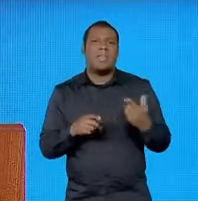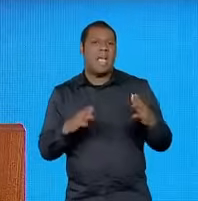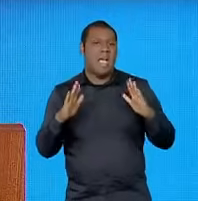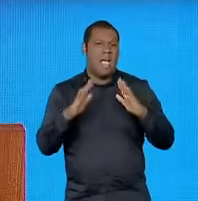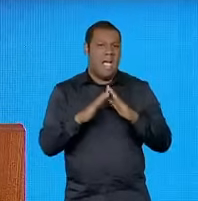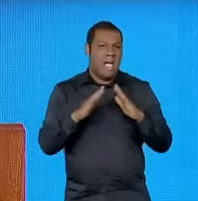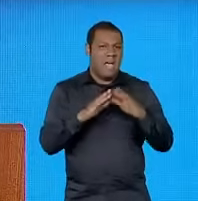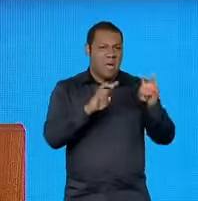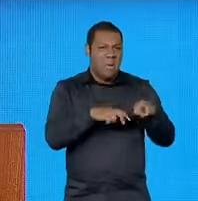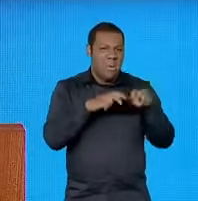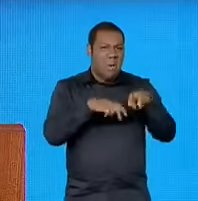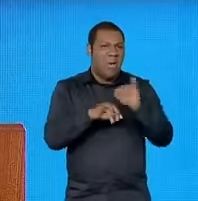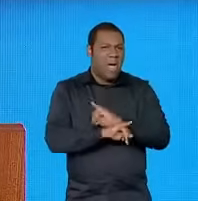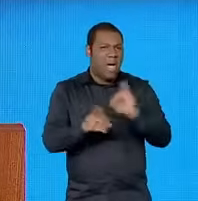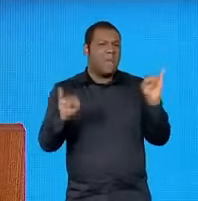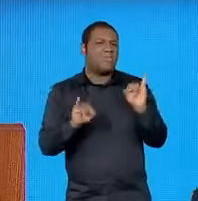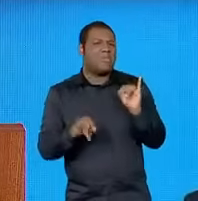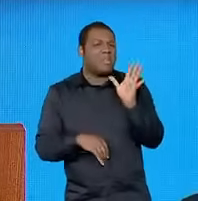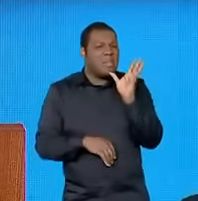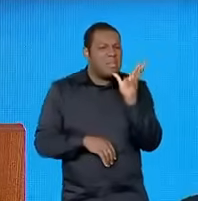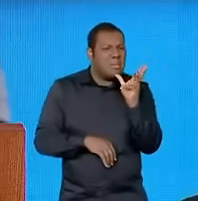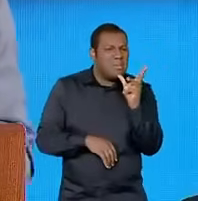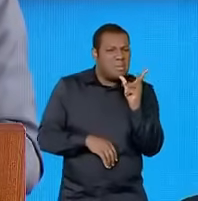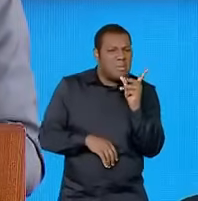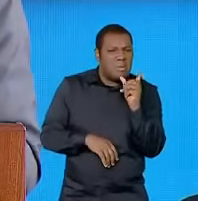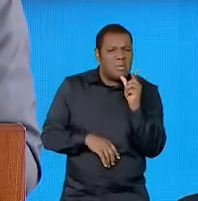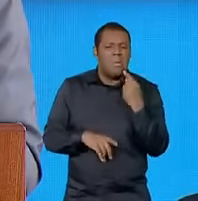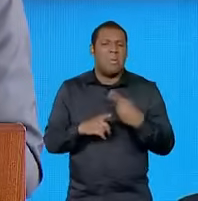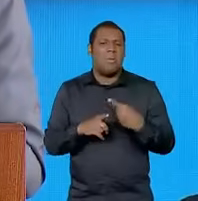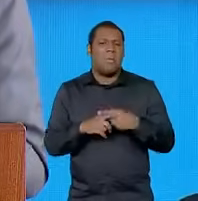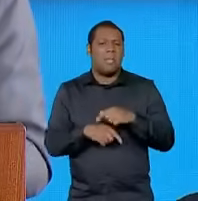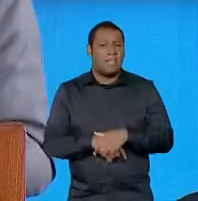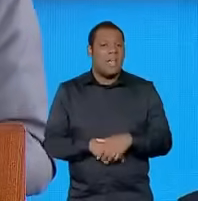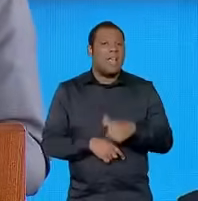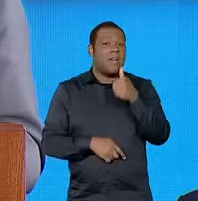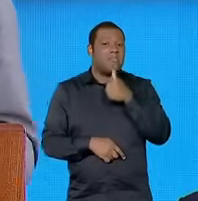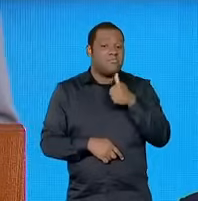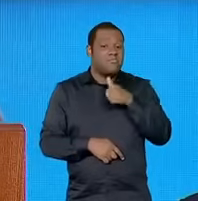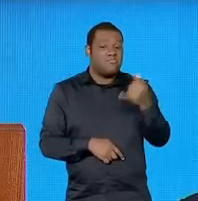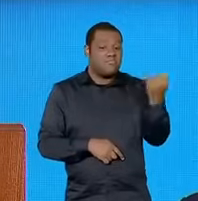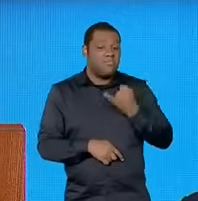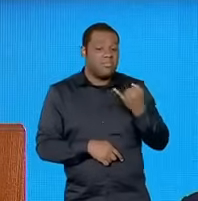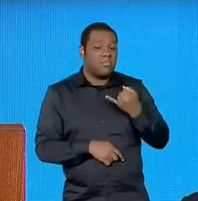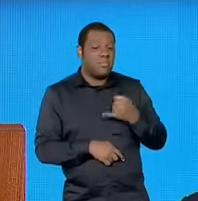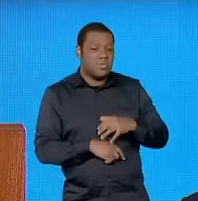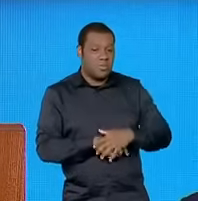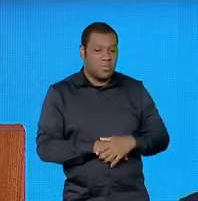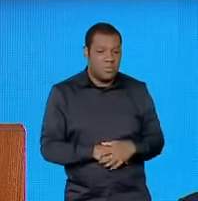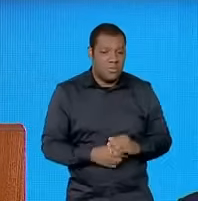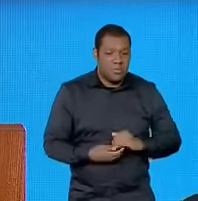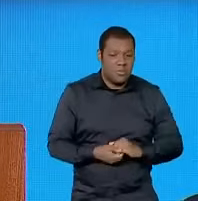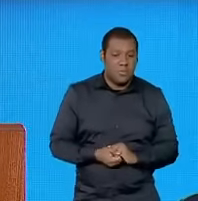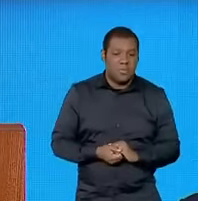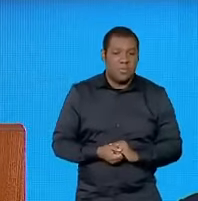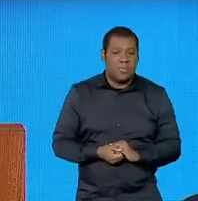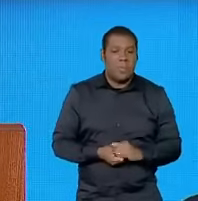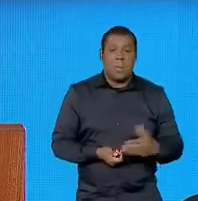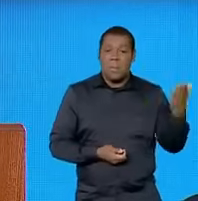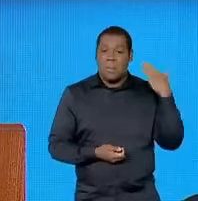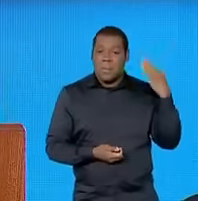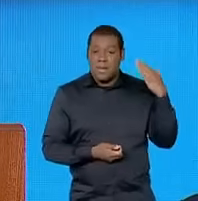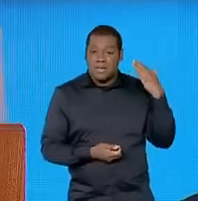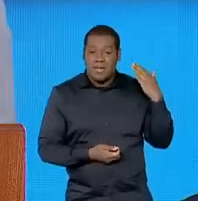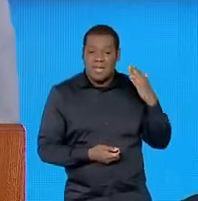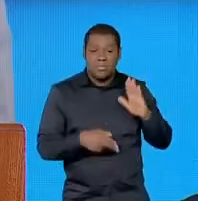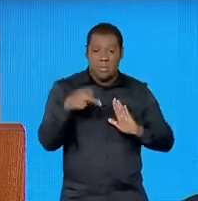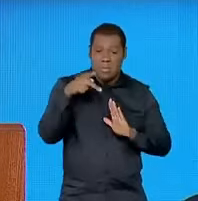que demorou? Aí ele me disse uma coisa que me deixou feliz a demora. É porque não tinha projeto